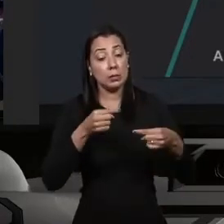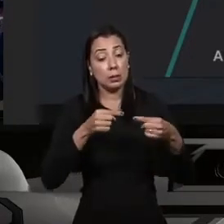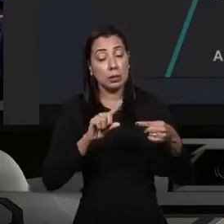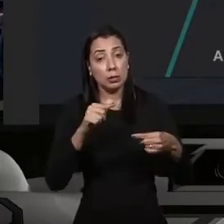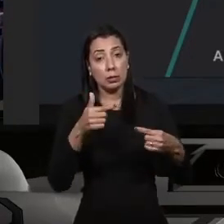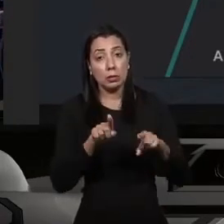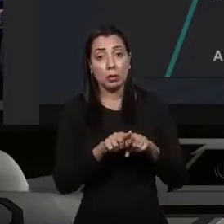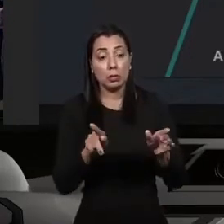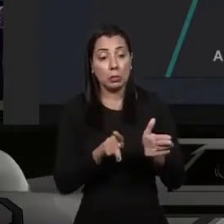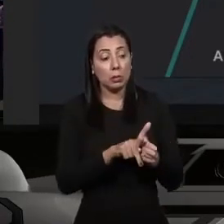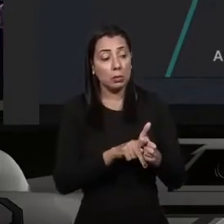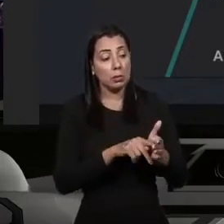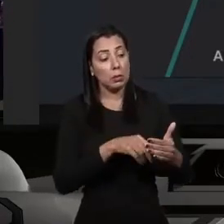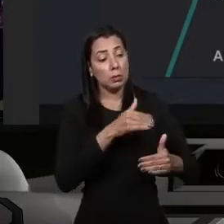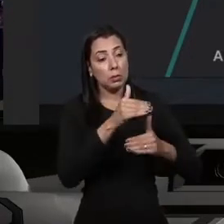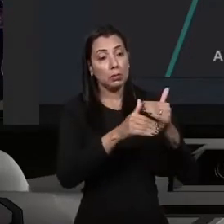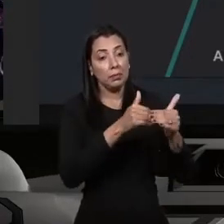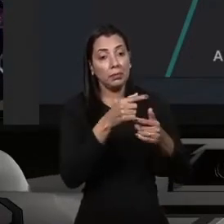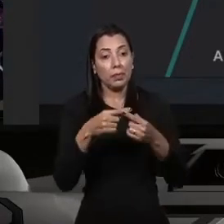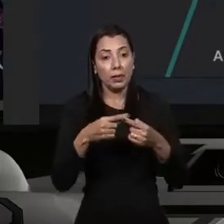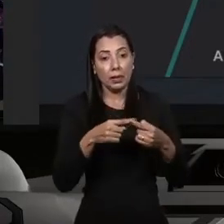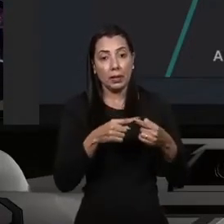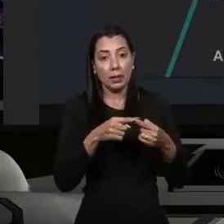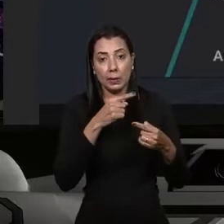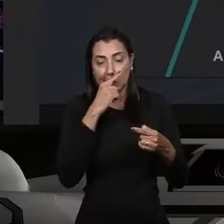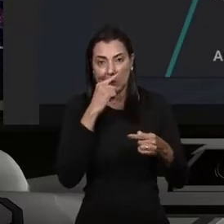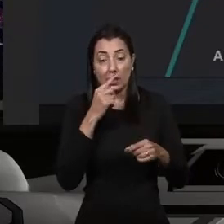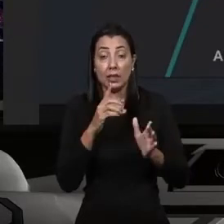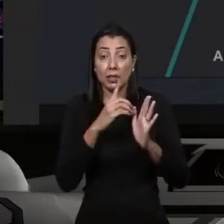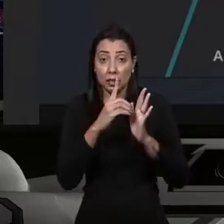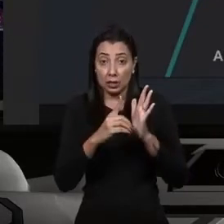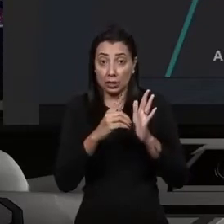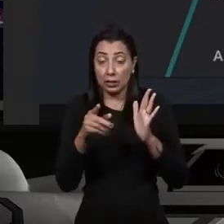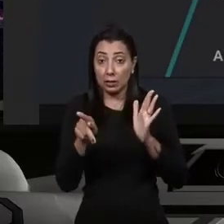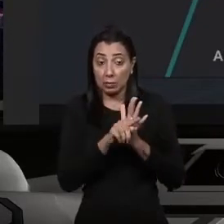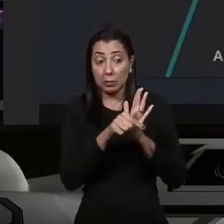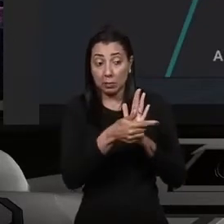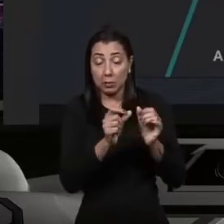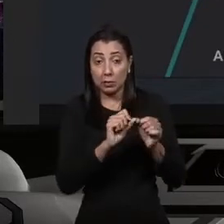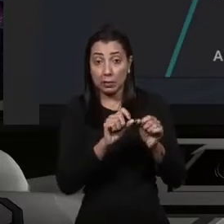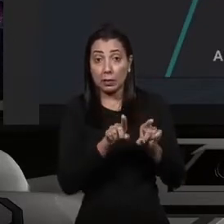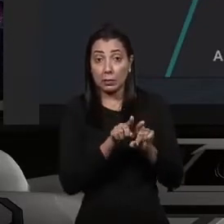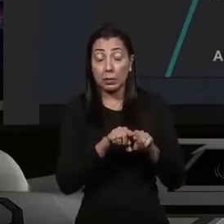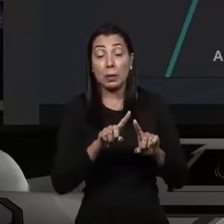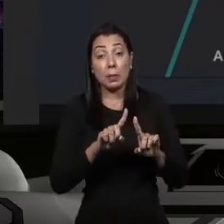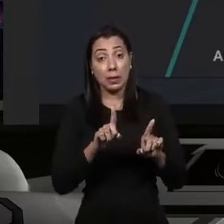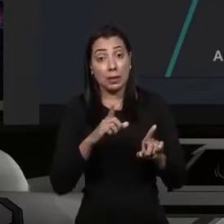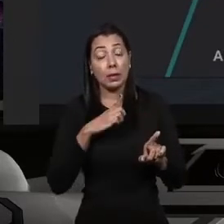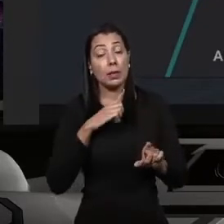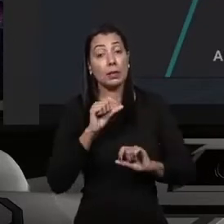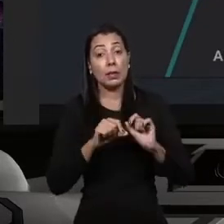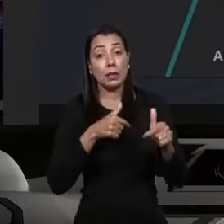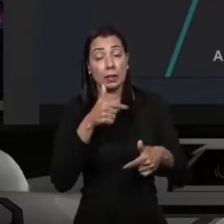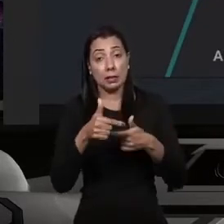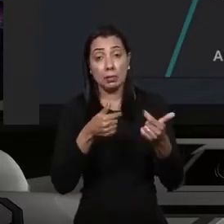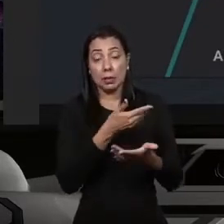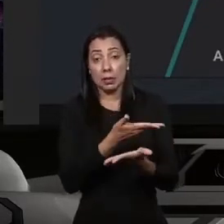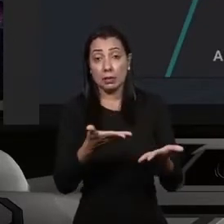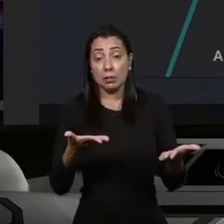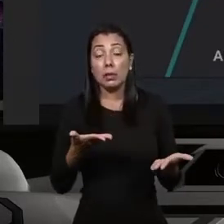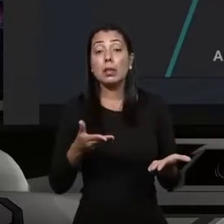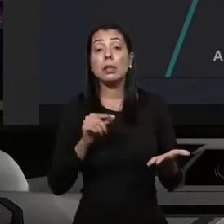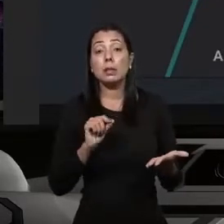próprio processo criativo, que é o design, né? O design é processo criativo funcional, mas que a gente tenta trabalhar com